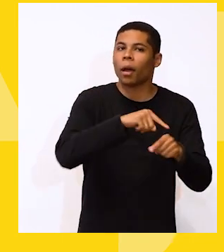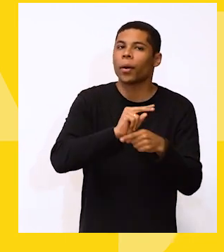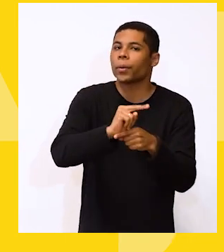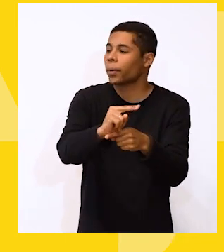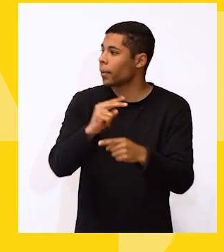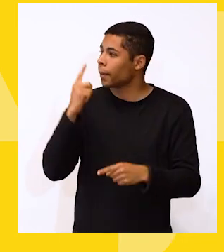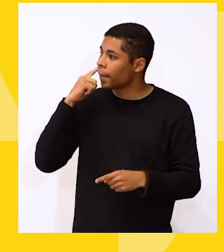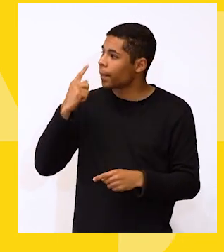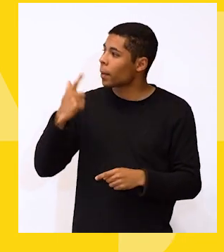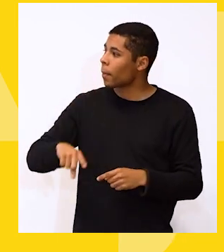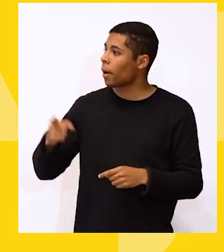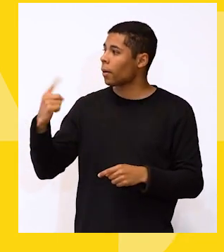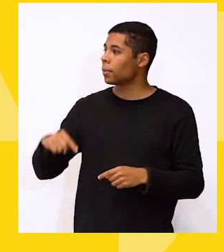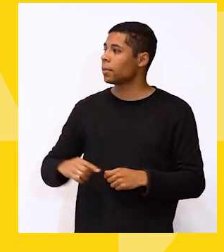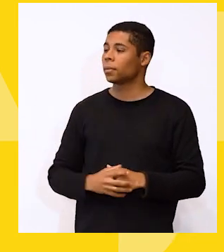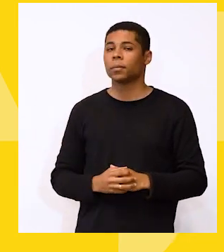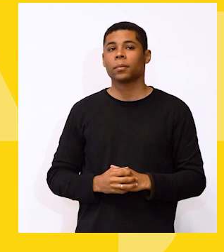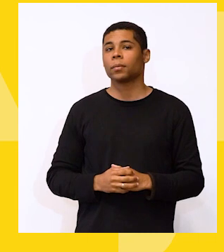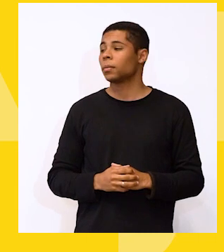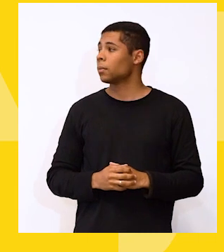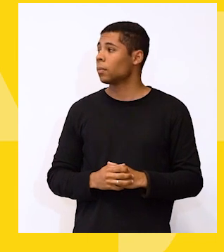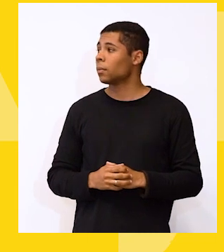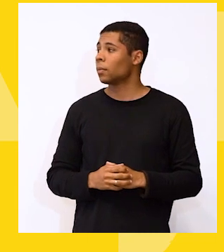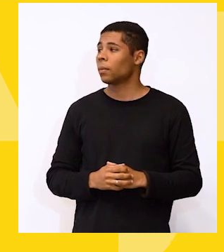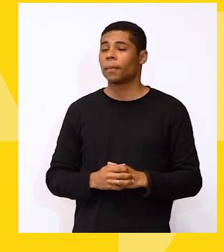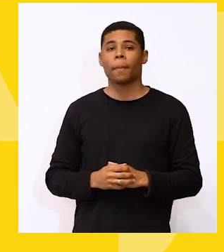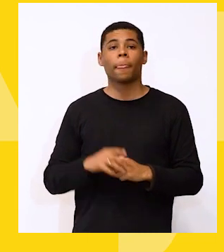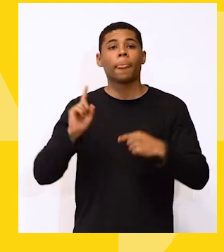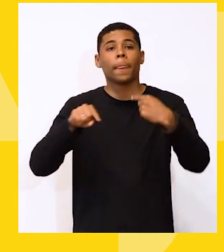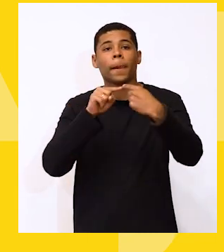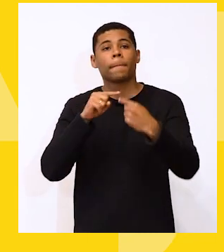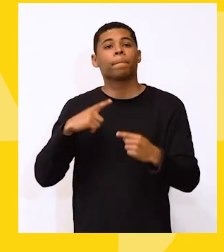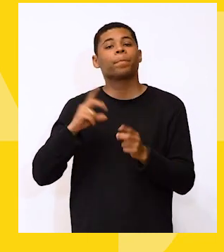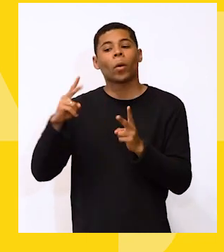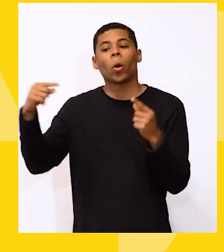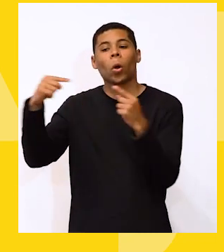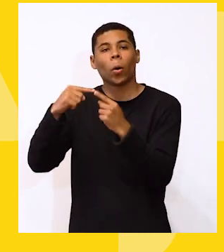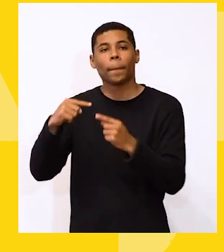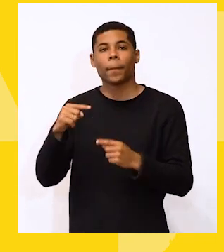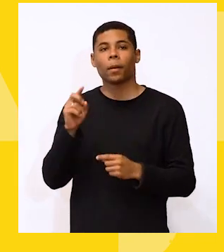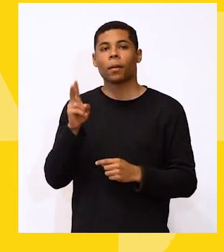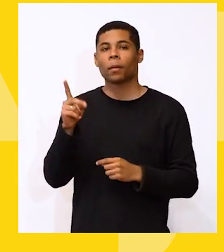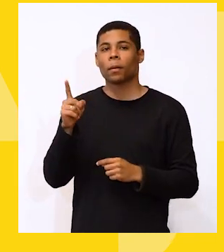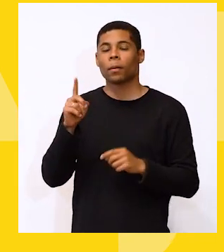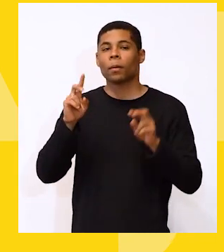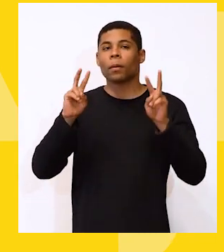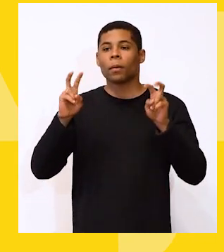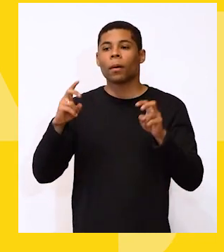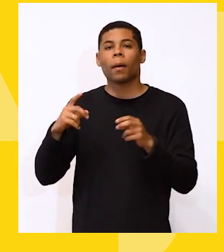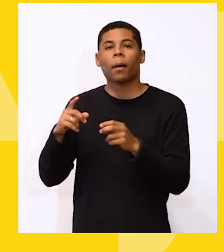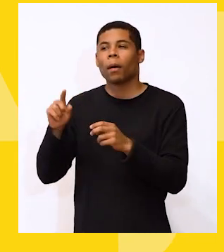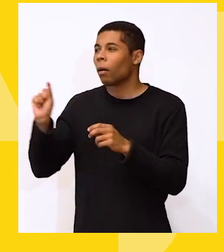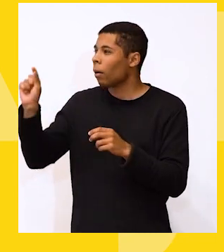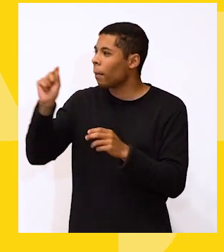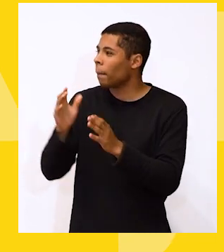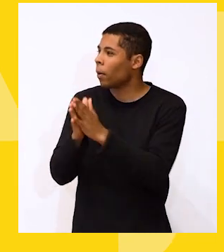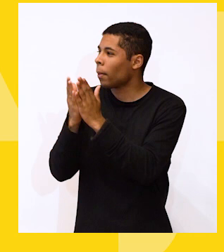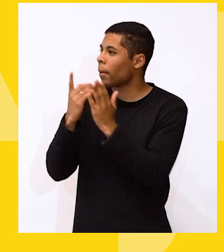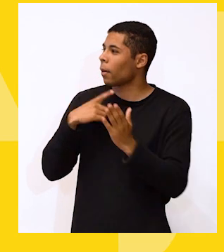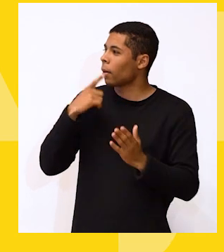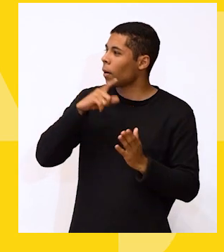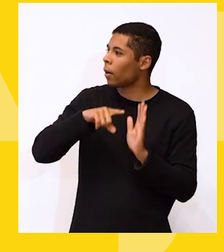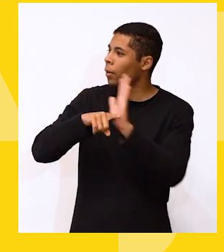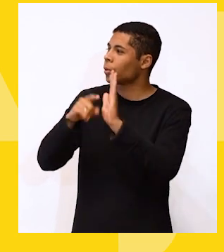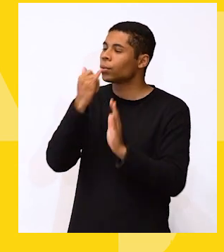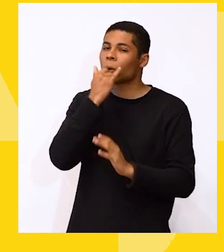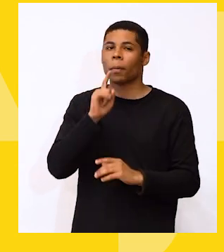por exemplo o subjetivo que se enquadra desce um que é indicação da pobreza melhor Aqui